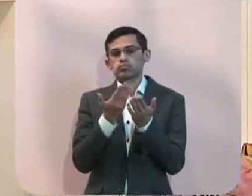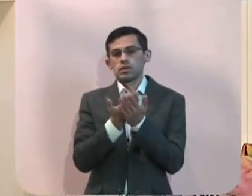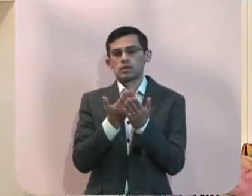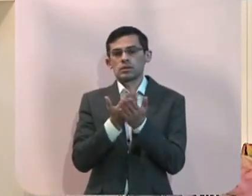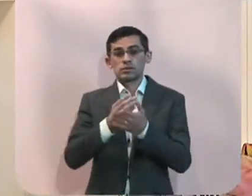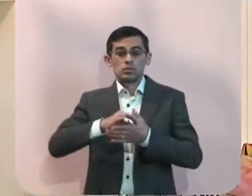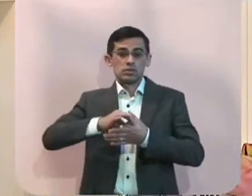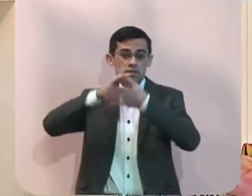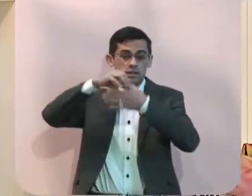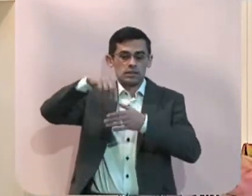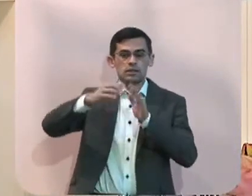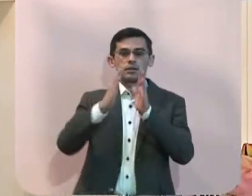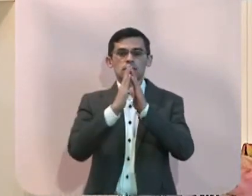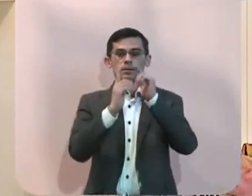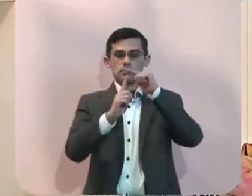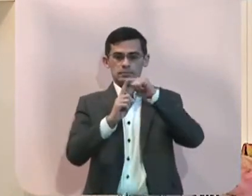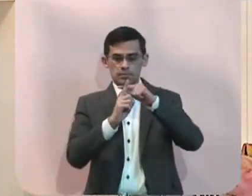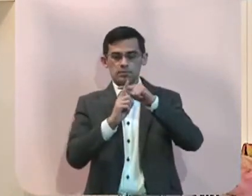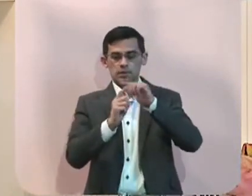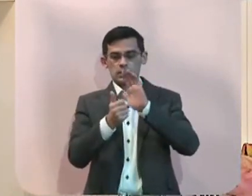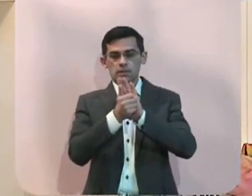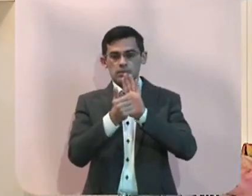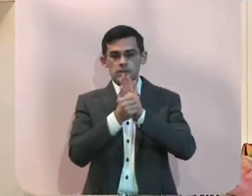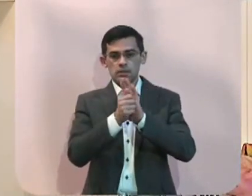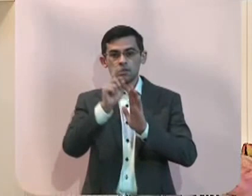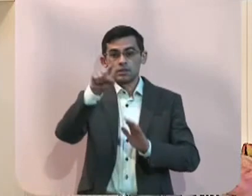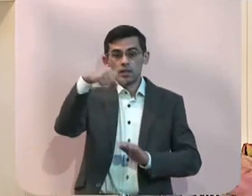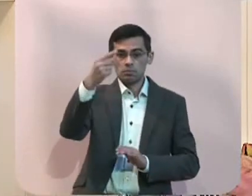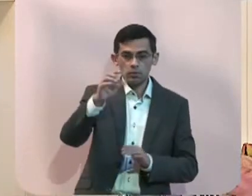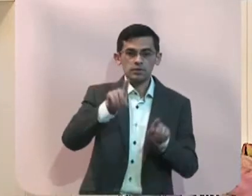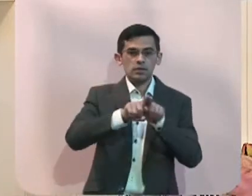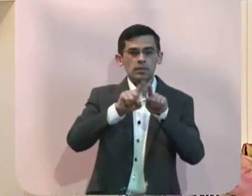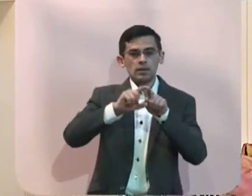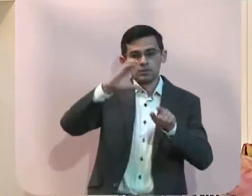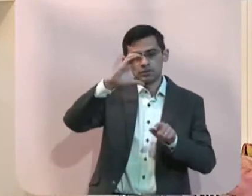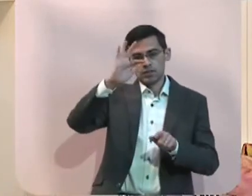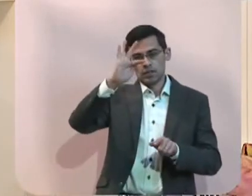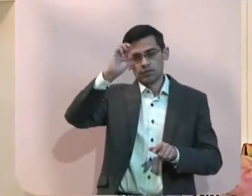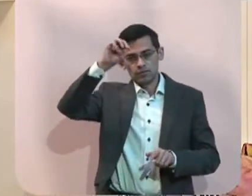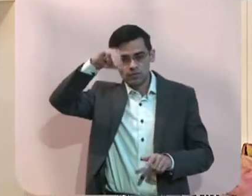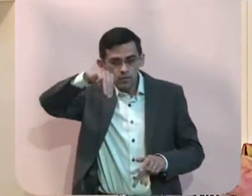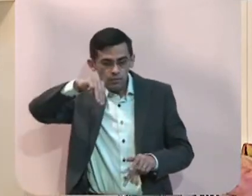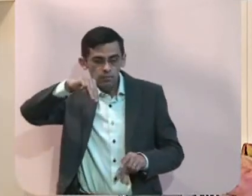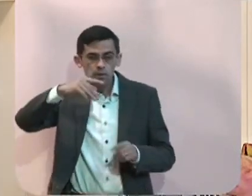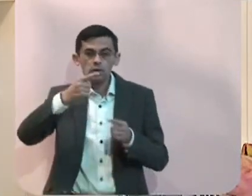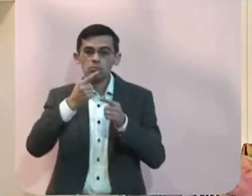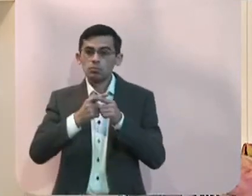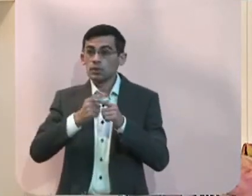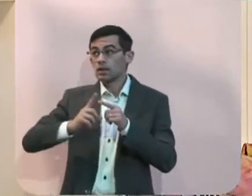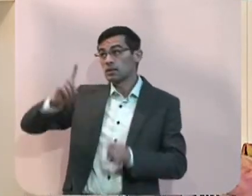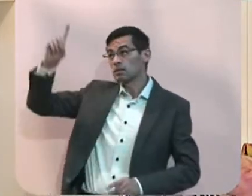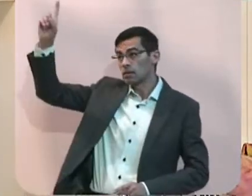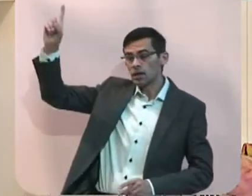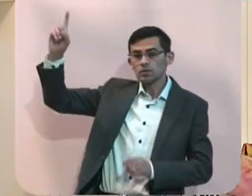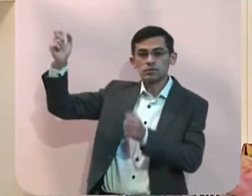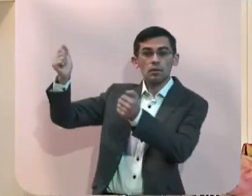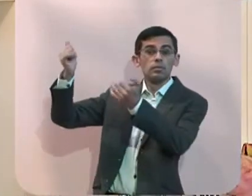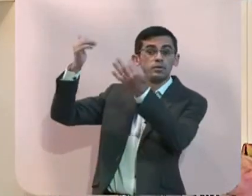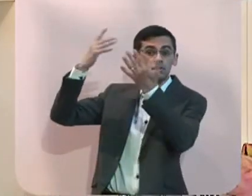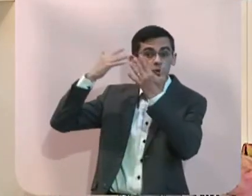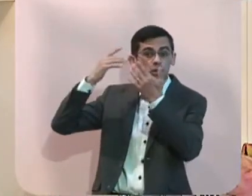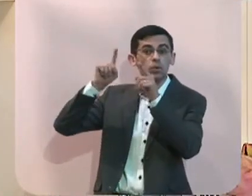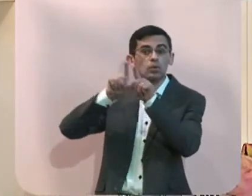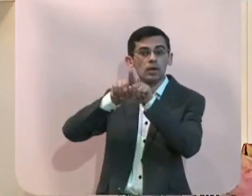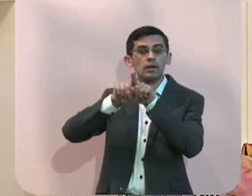igreja e depois a participar do centro de formação ministerial. porque Deus está abrindo portas que antes